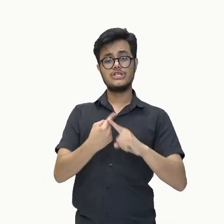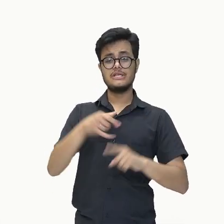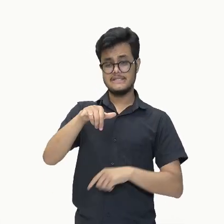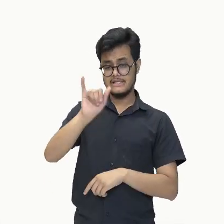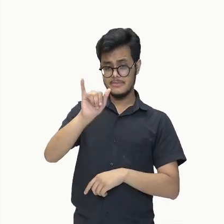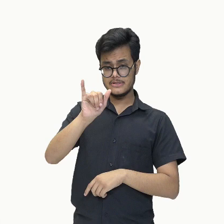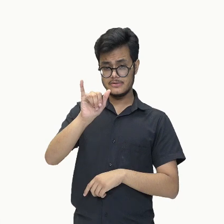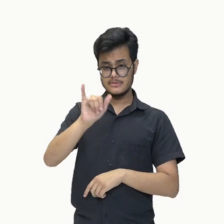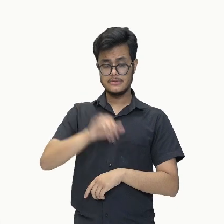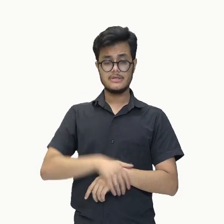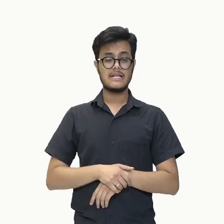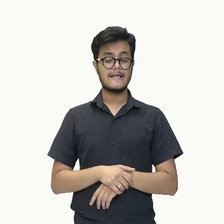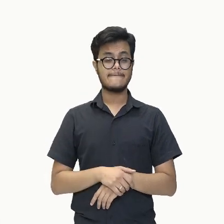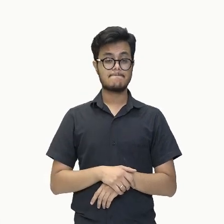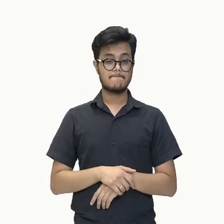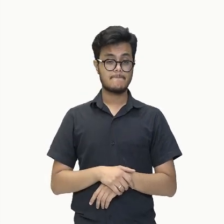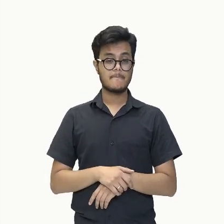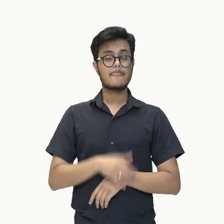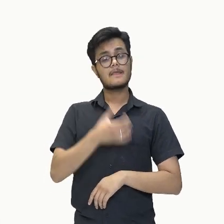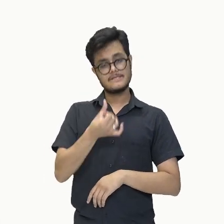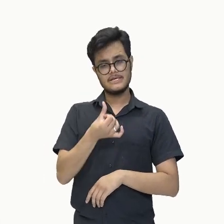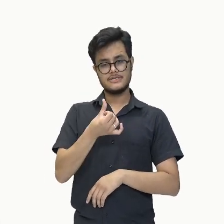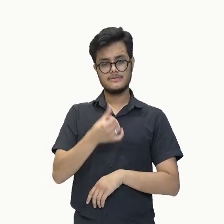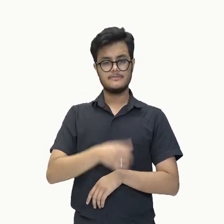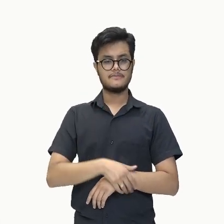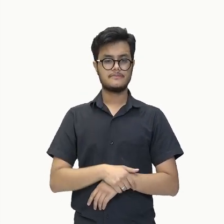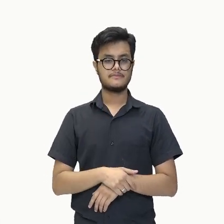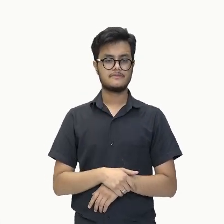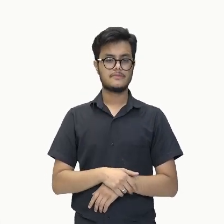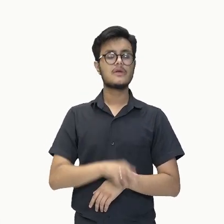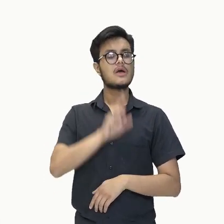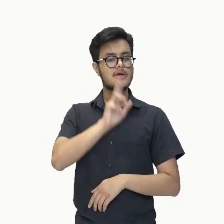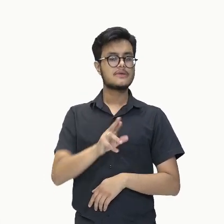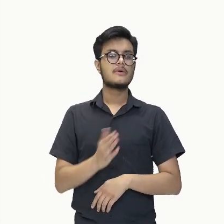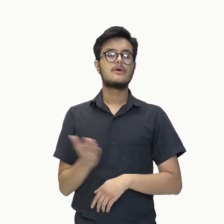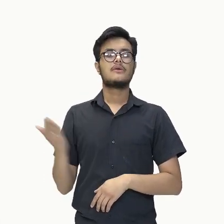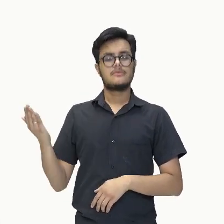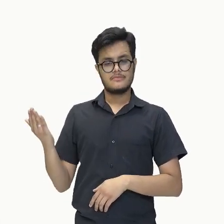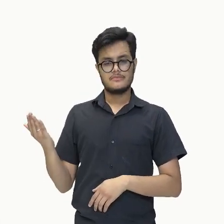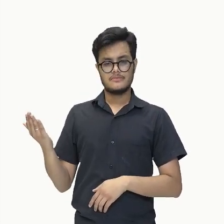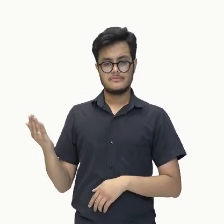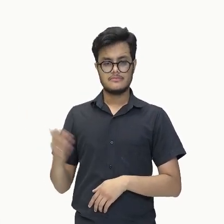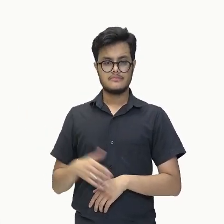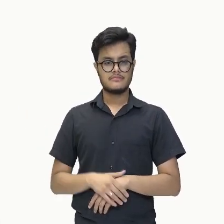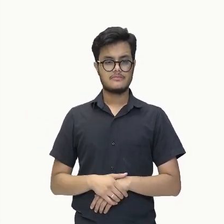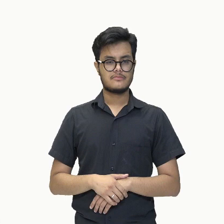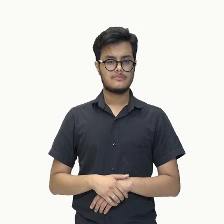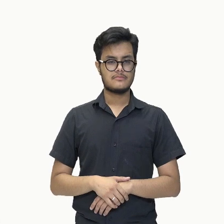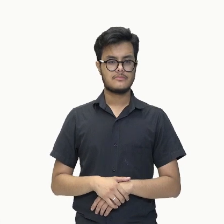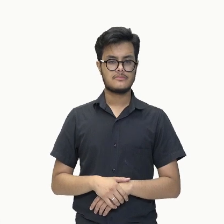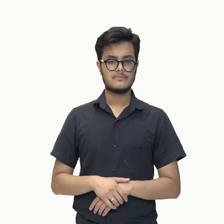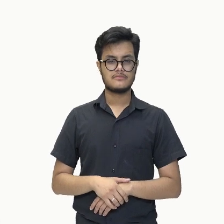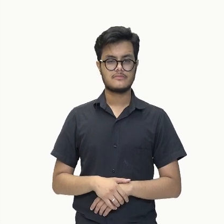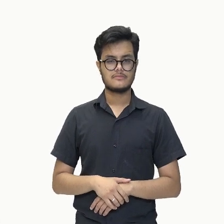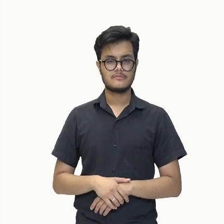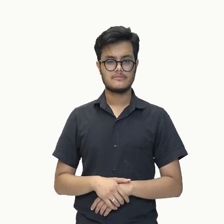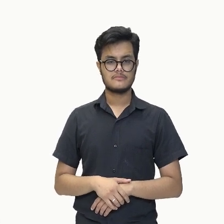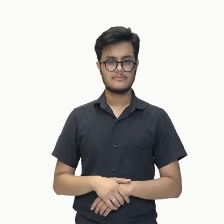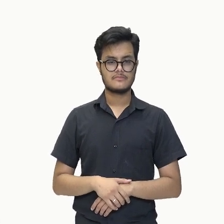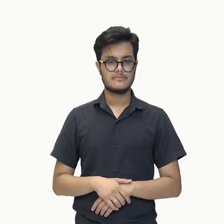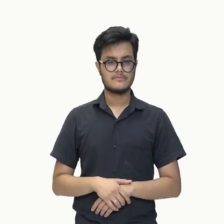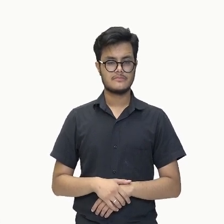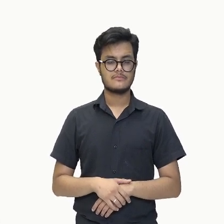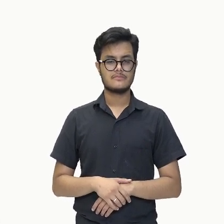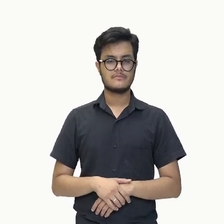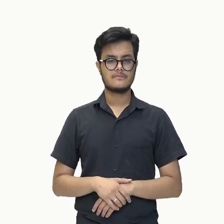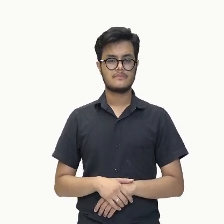y, em seguida o 6, que você também vai chegar a esse resultado. Beleza? Por